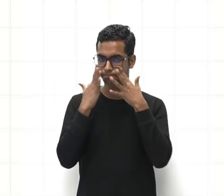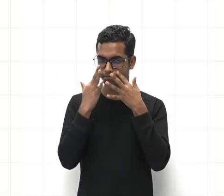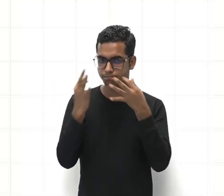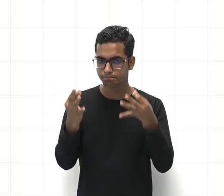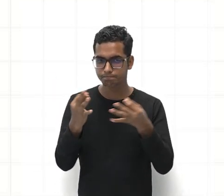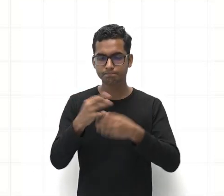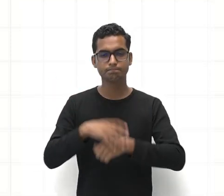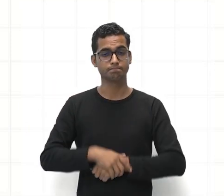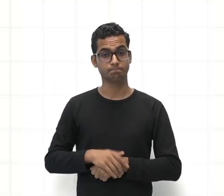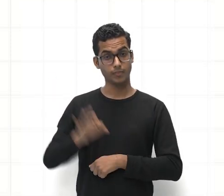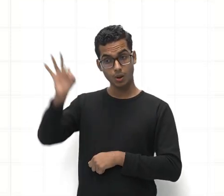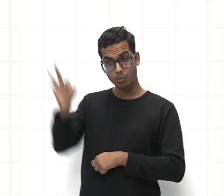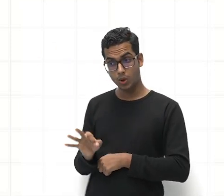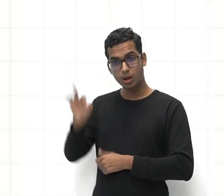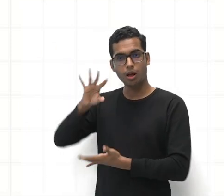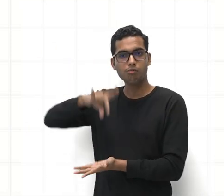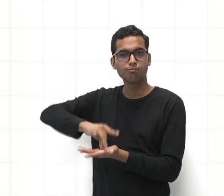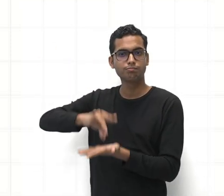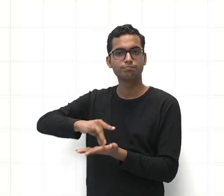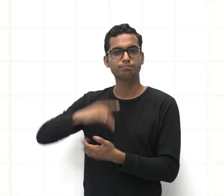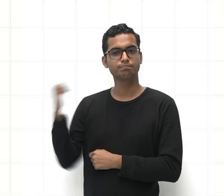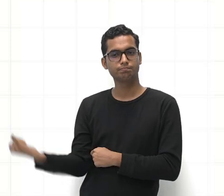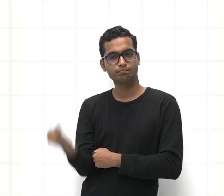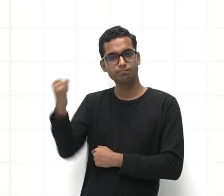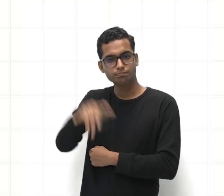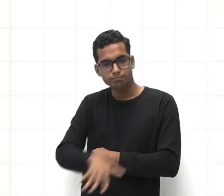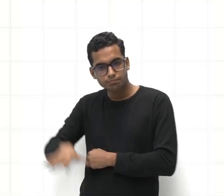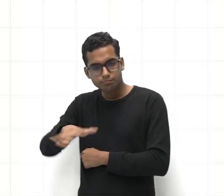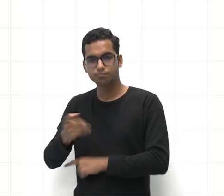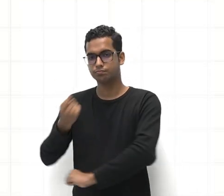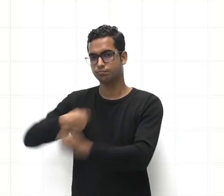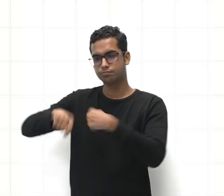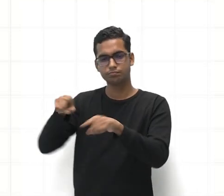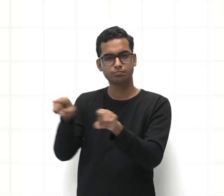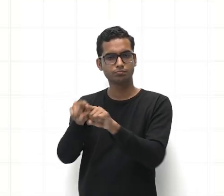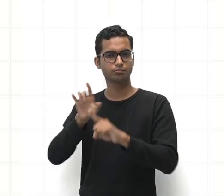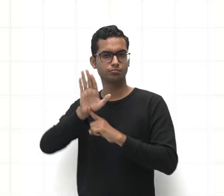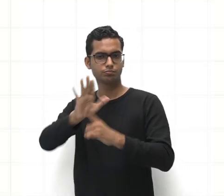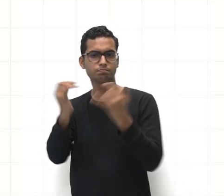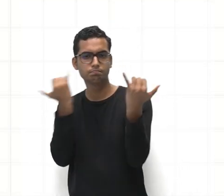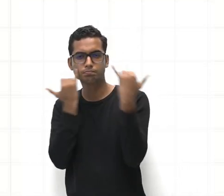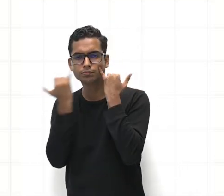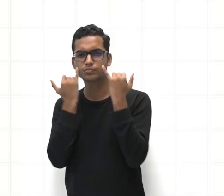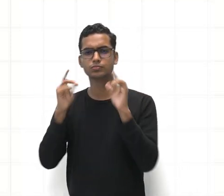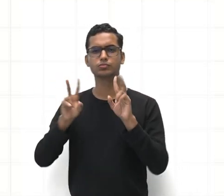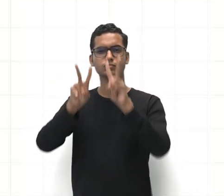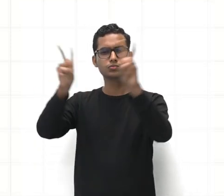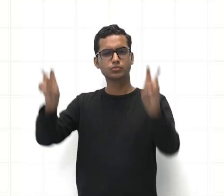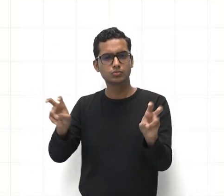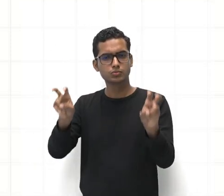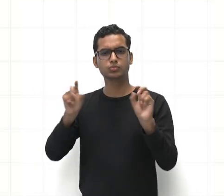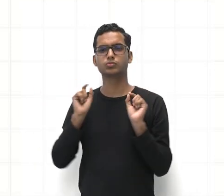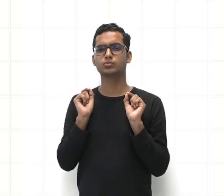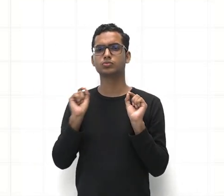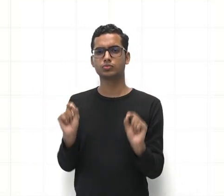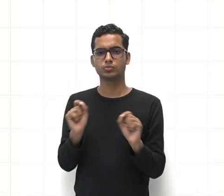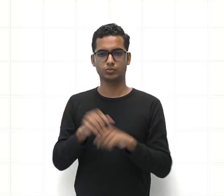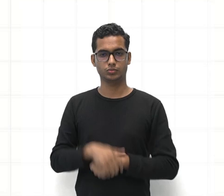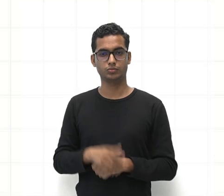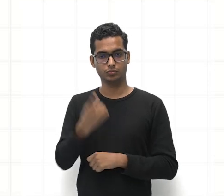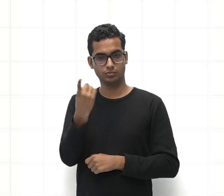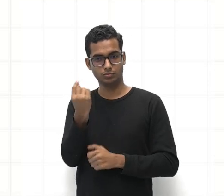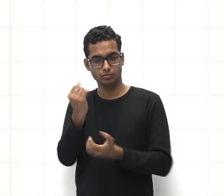matemática financeira, permitindo que tomemos decisões informadas sobre investimentos, gastos e